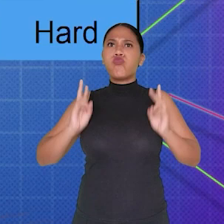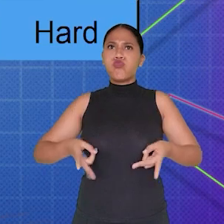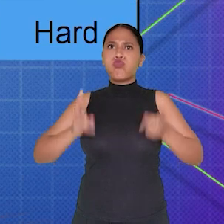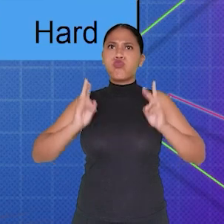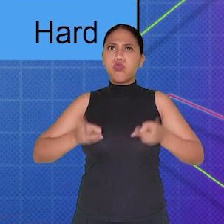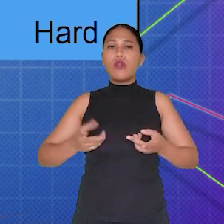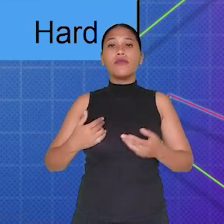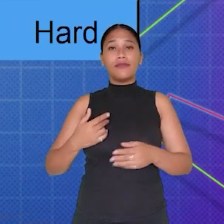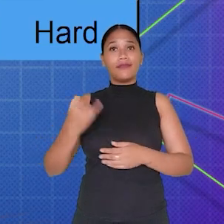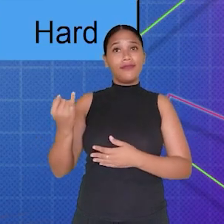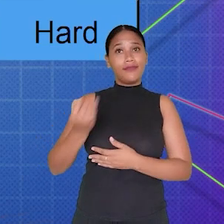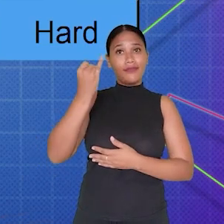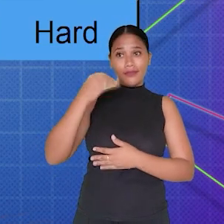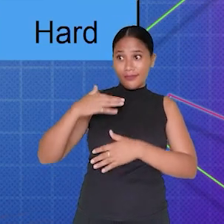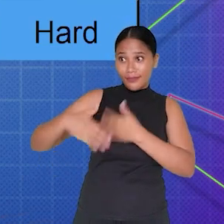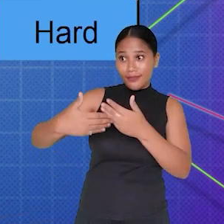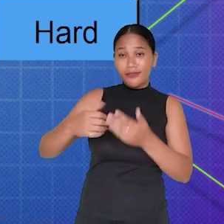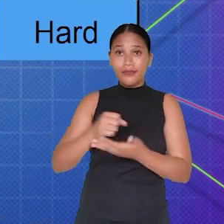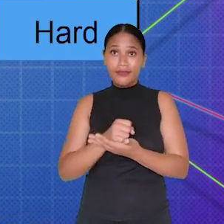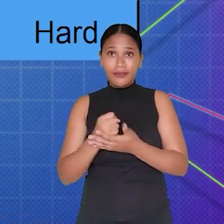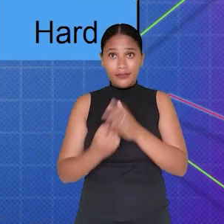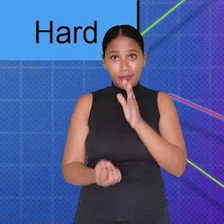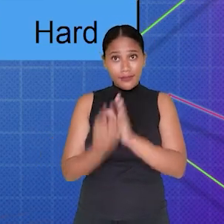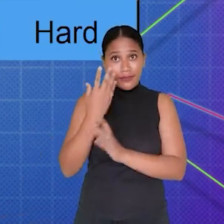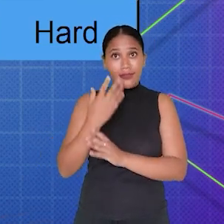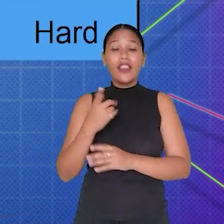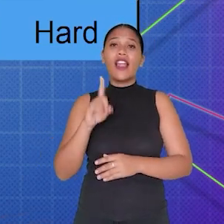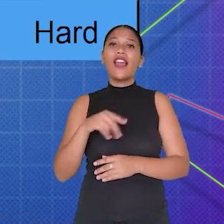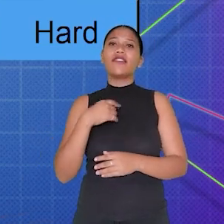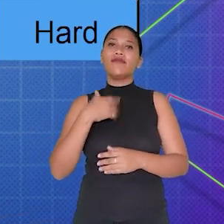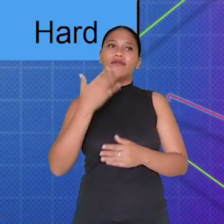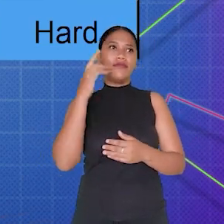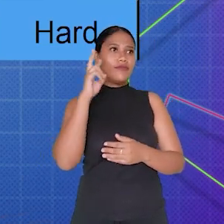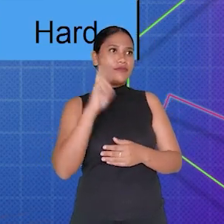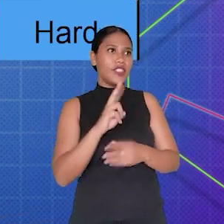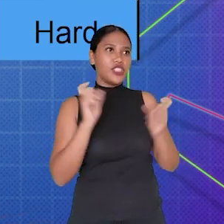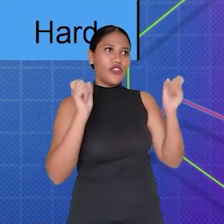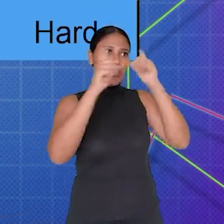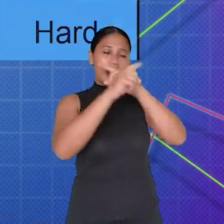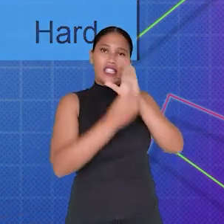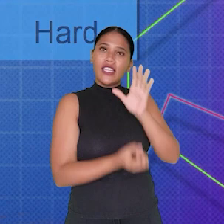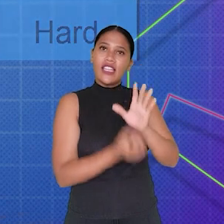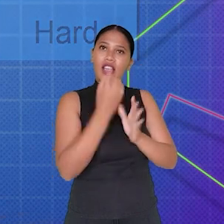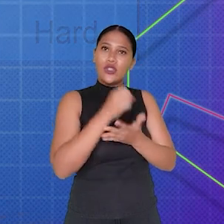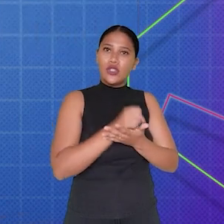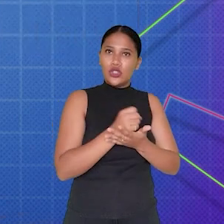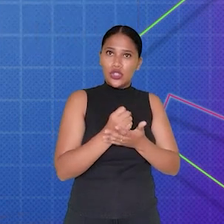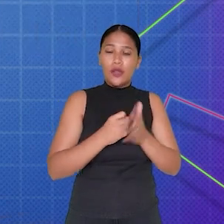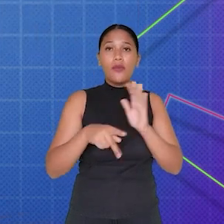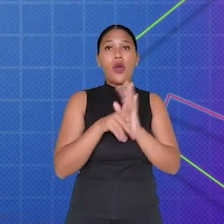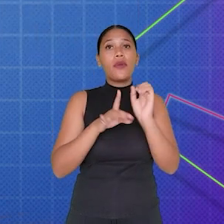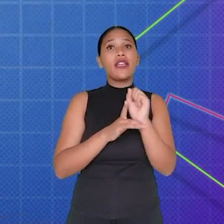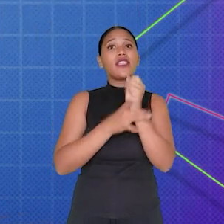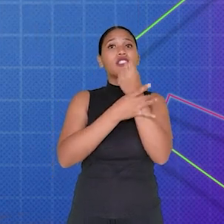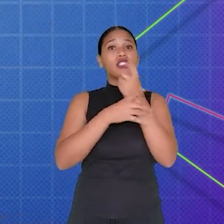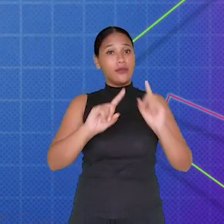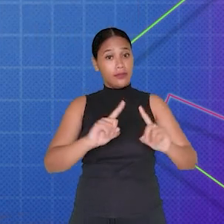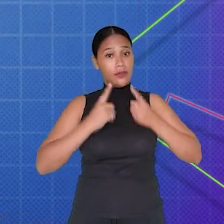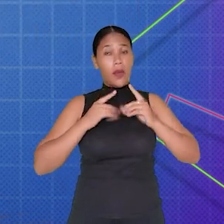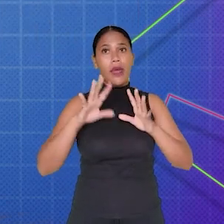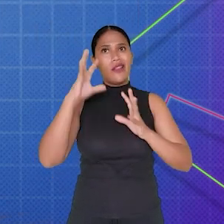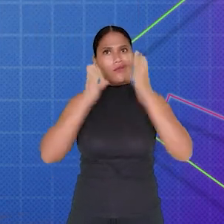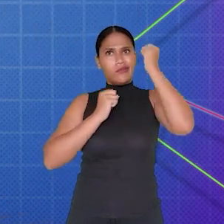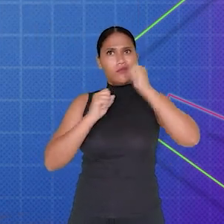continuar jogando. É importante que os desenvolvedores de jogos considerem cuidadosamente a mecânica de dificuldade ao criar um jogo para garantir que ele